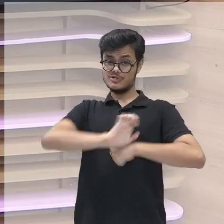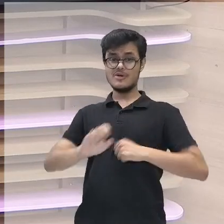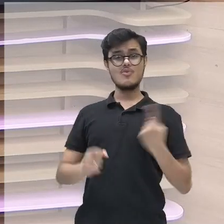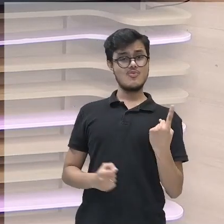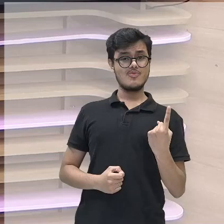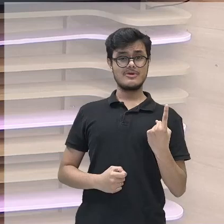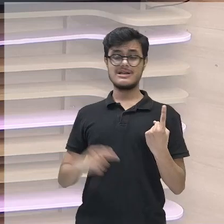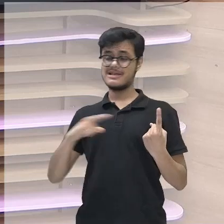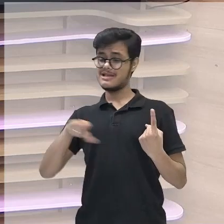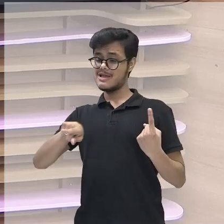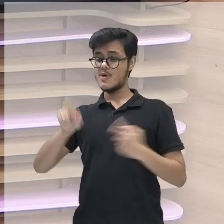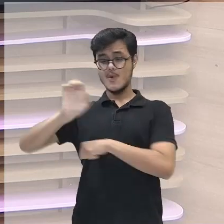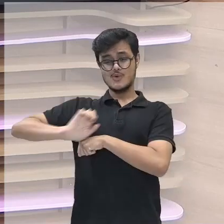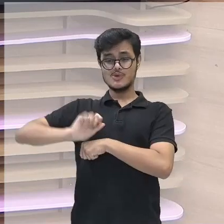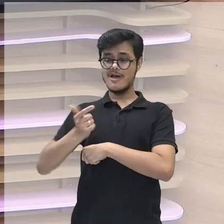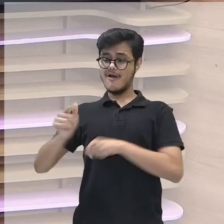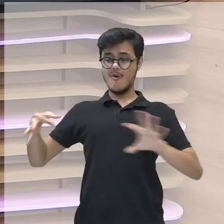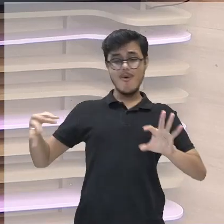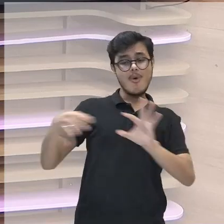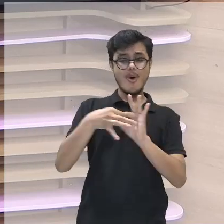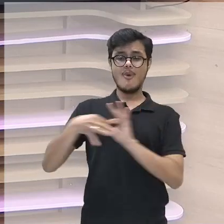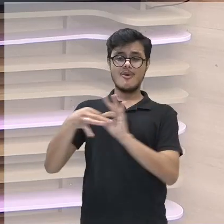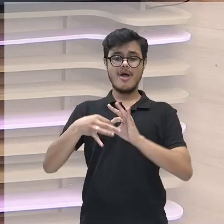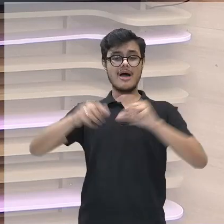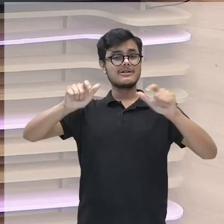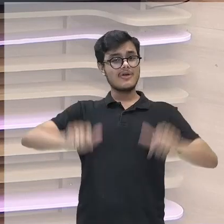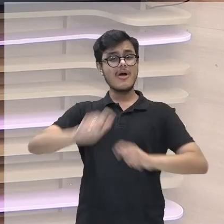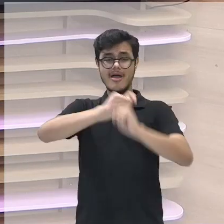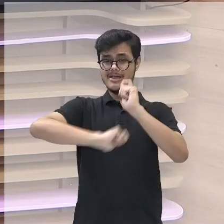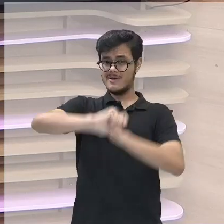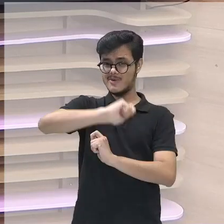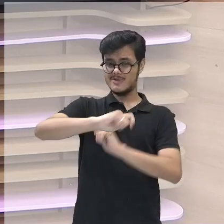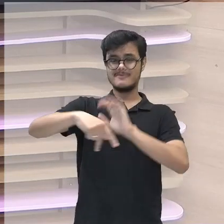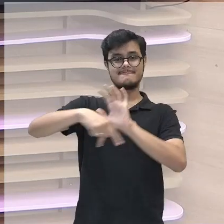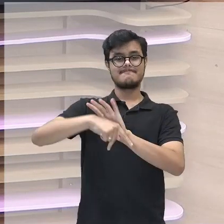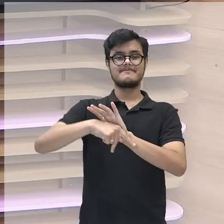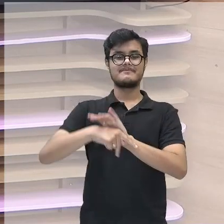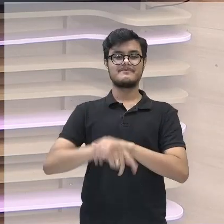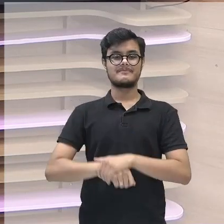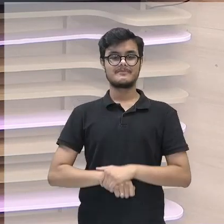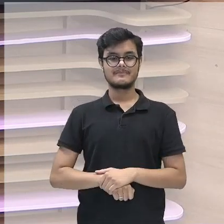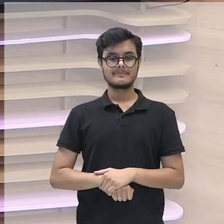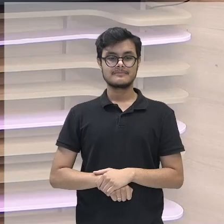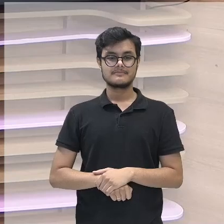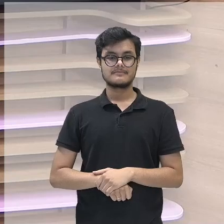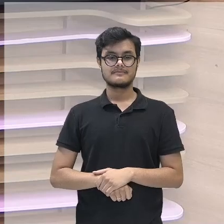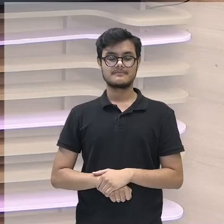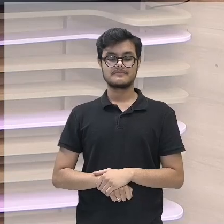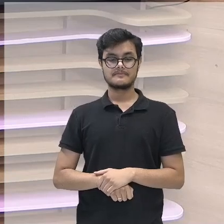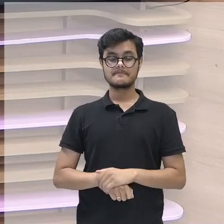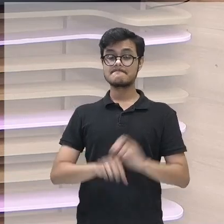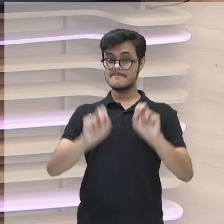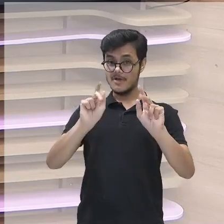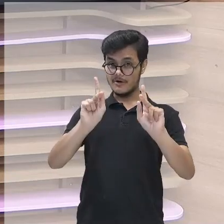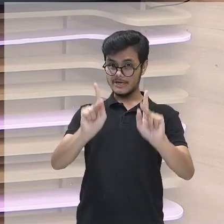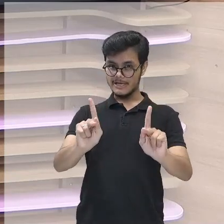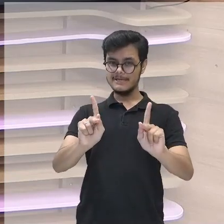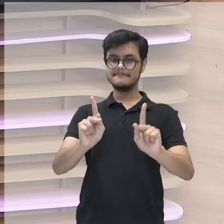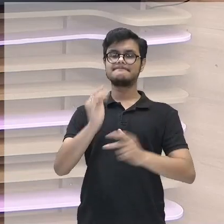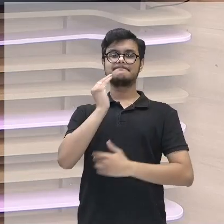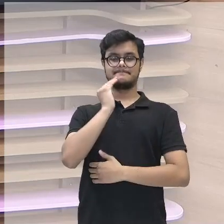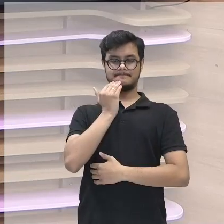pode estar ali uma parte dentro de uma região geoeconômica e uma outra parte do território em outra região